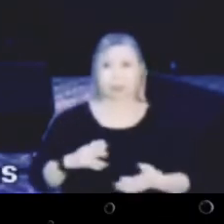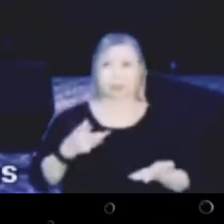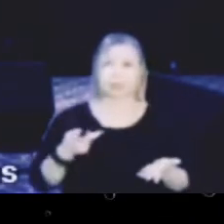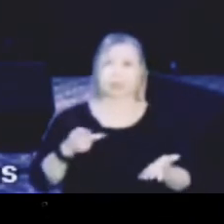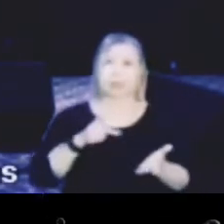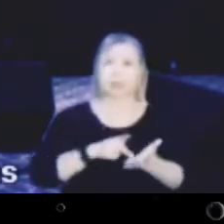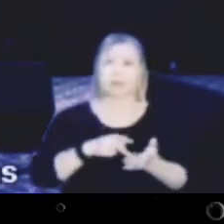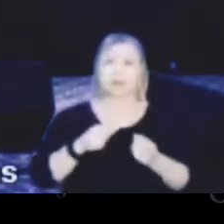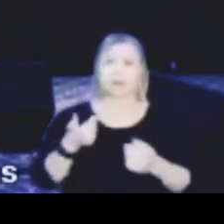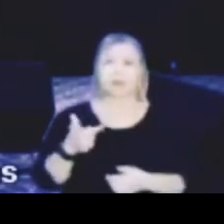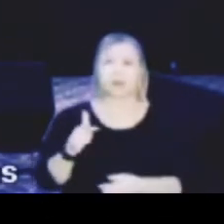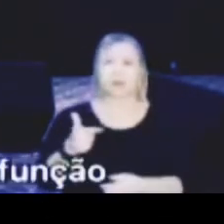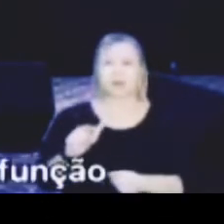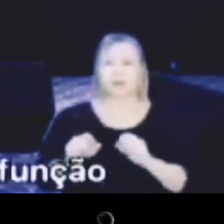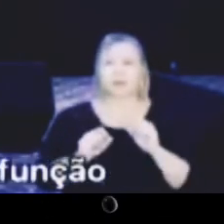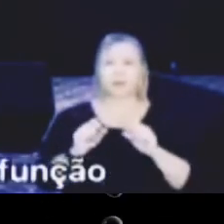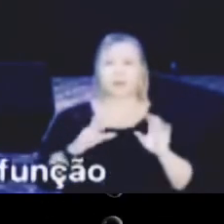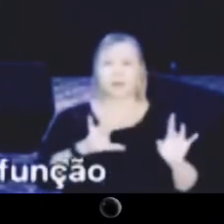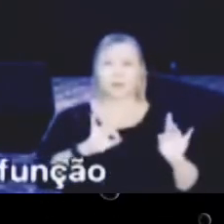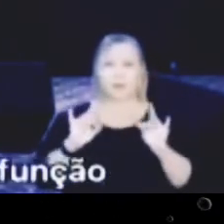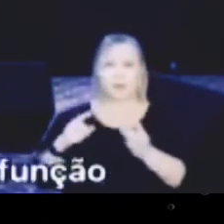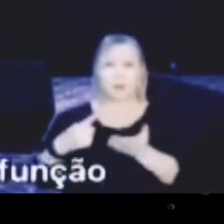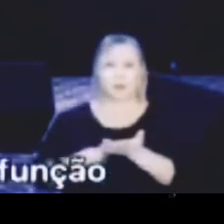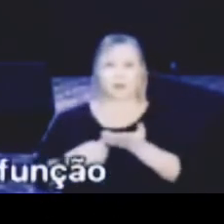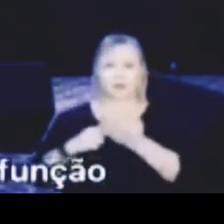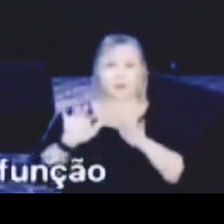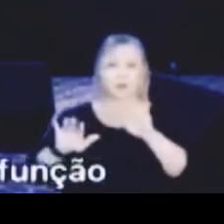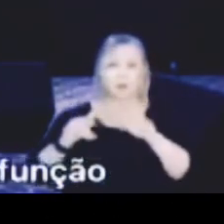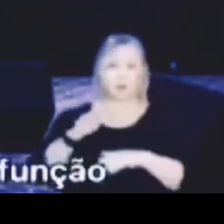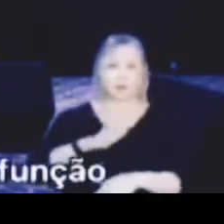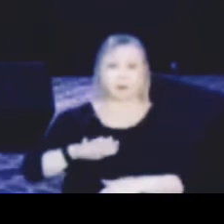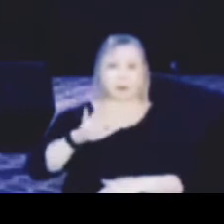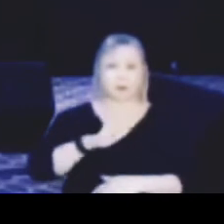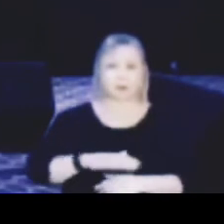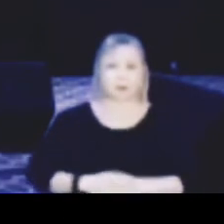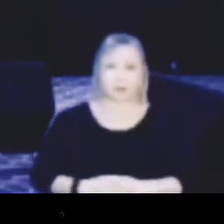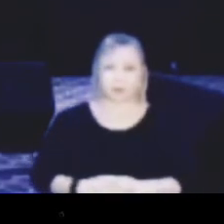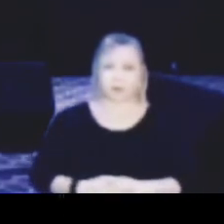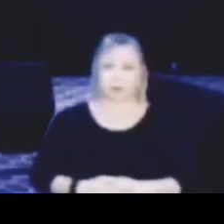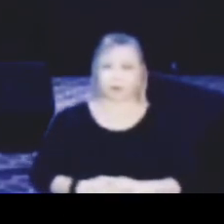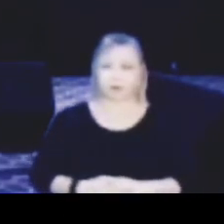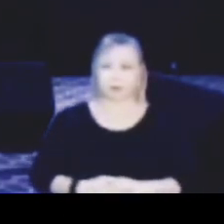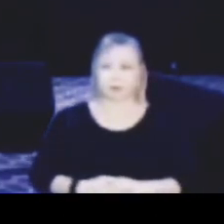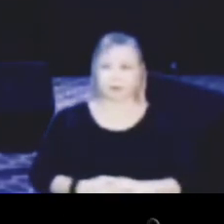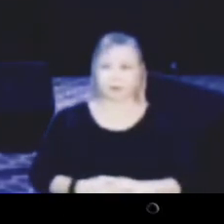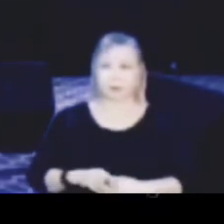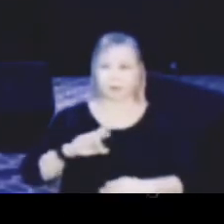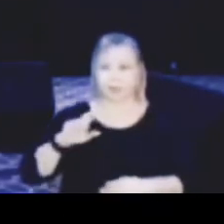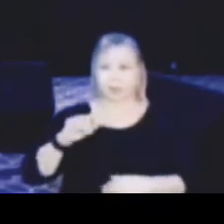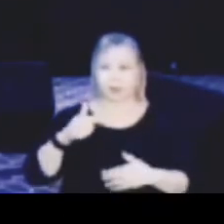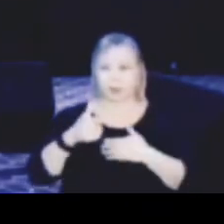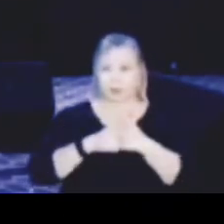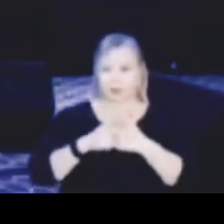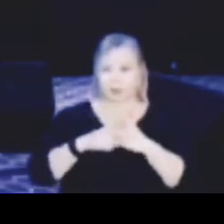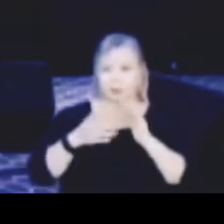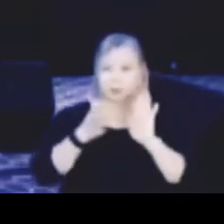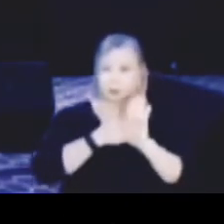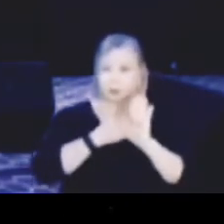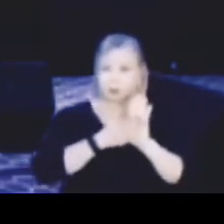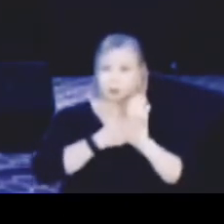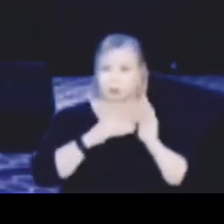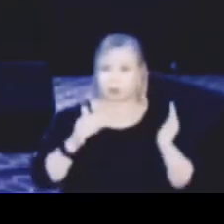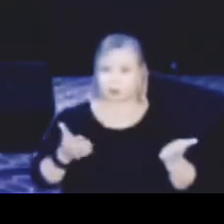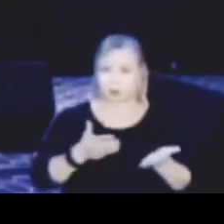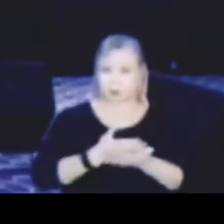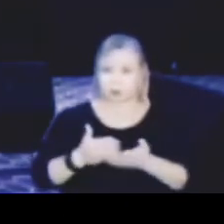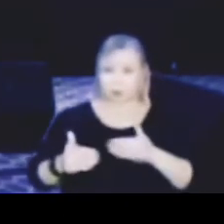como acompanhar o convite de todas as pessoas. Só olhar o tamanho do plenário nem era a minha função. Em relação às propostas, hoje é o início de um processo, você vai